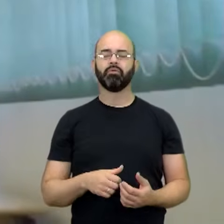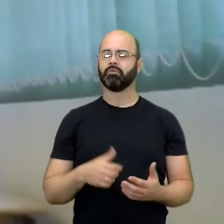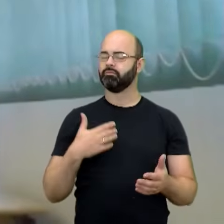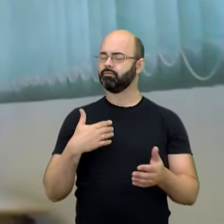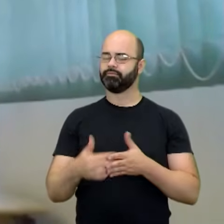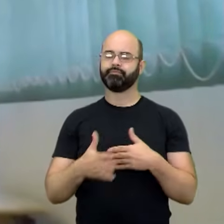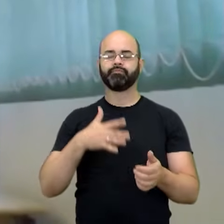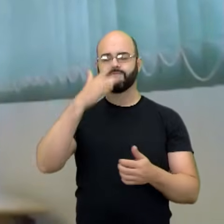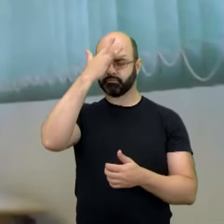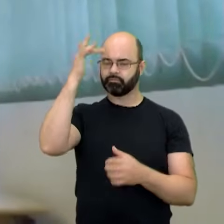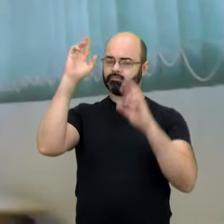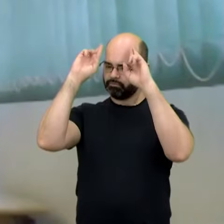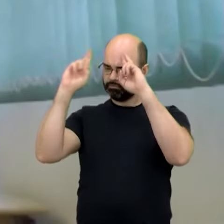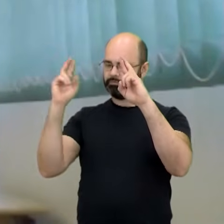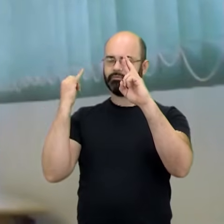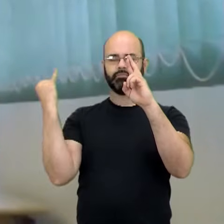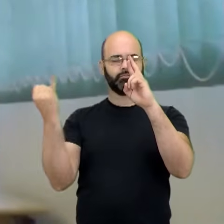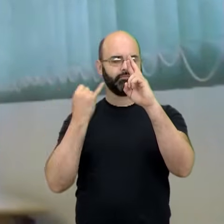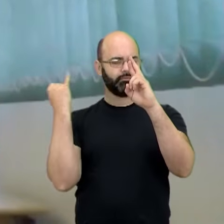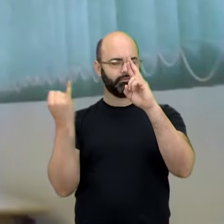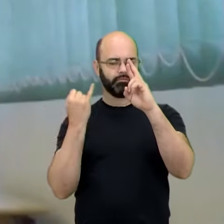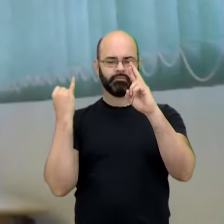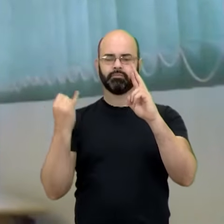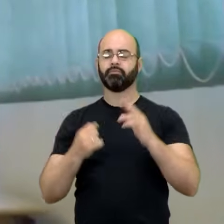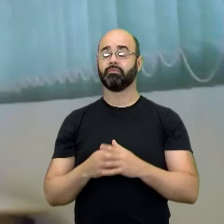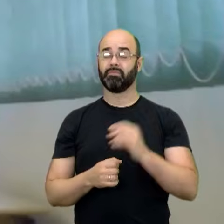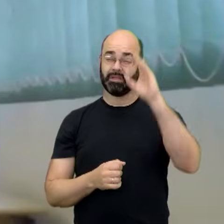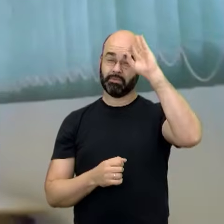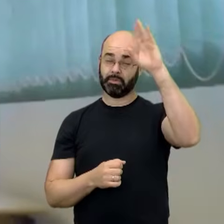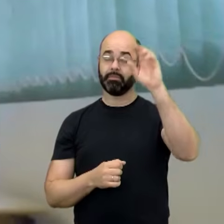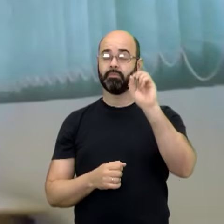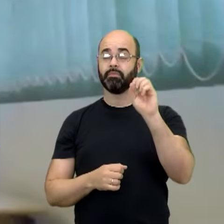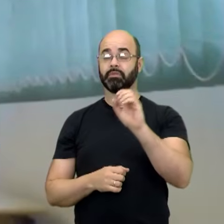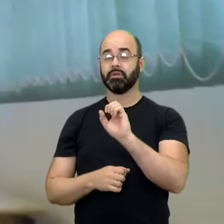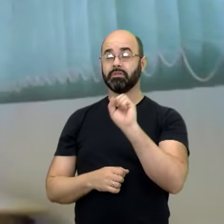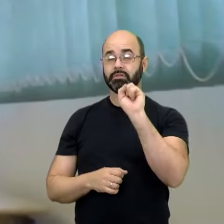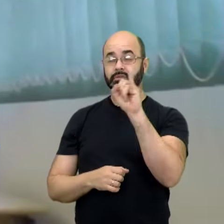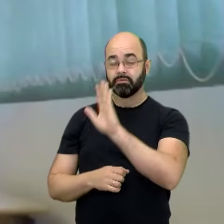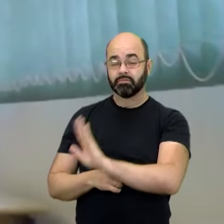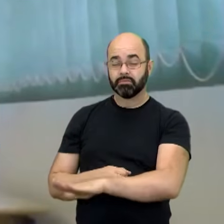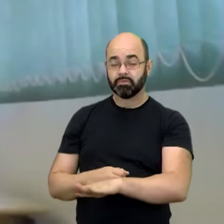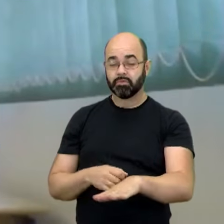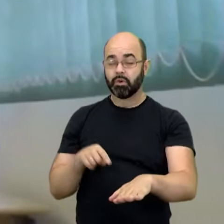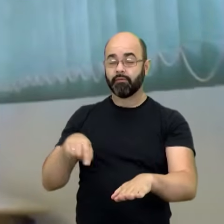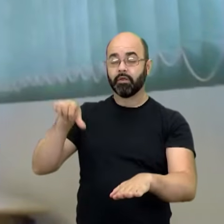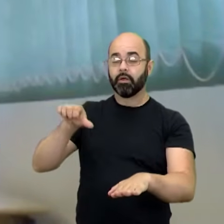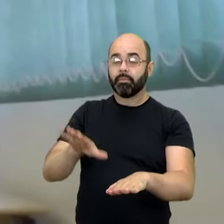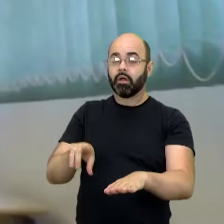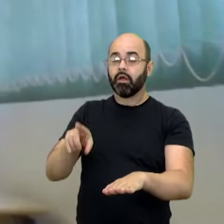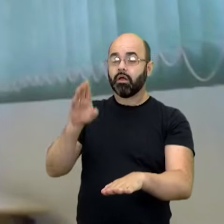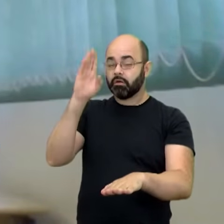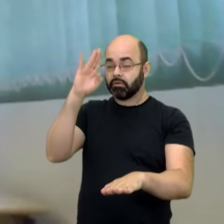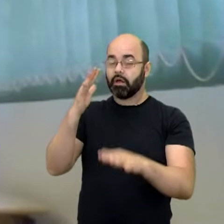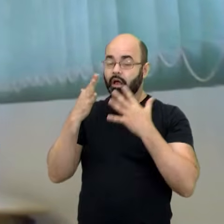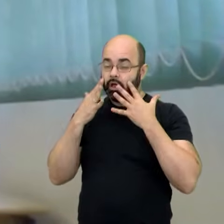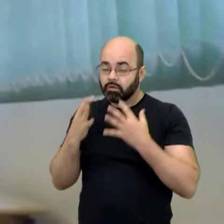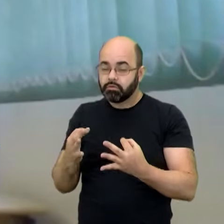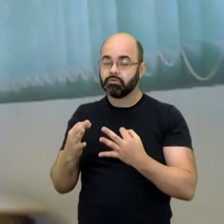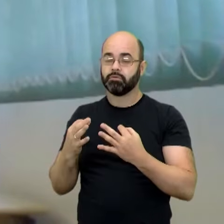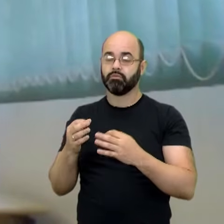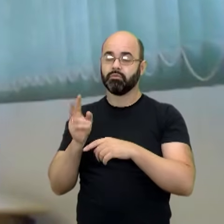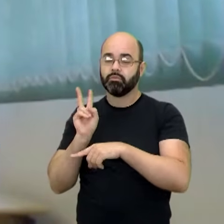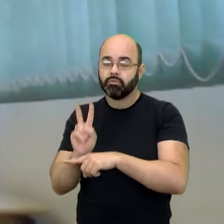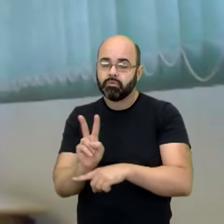especialmente com as crianças mais novas, porque elas são as próximas geração. E elas vão